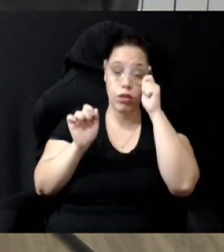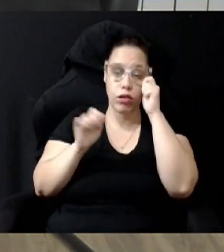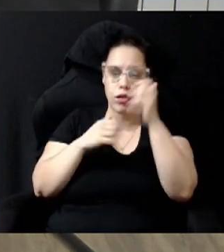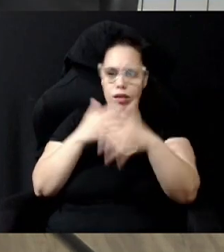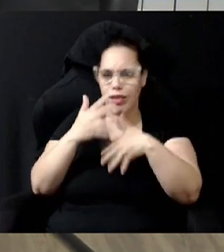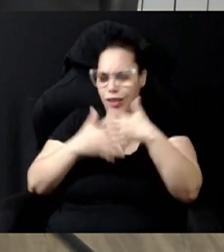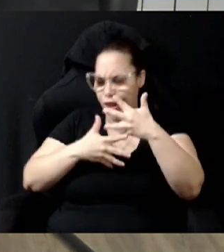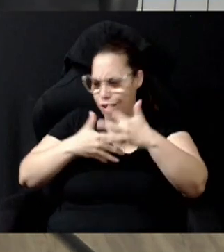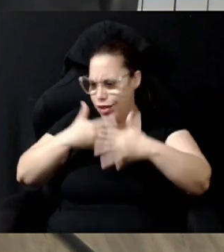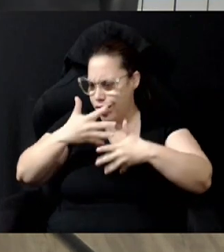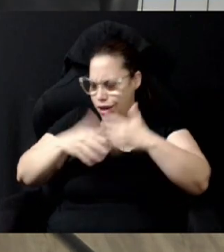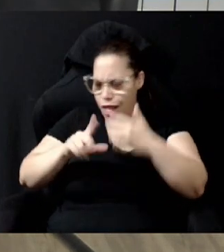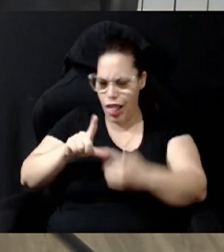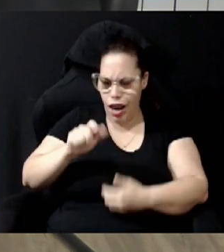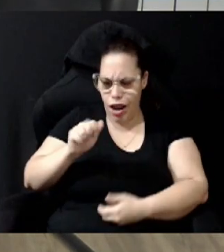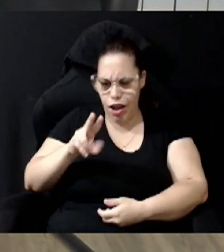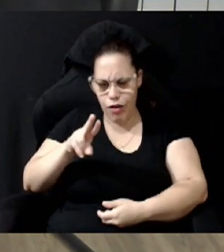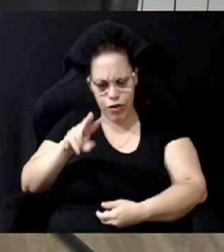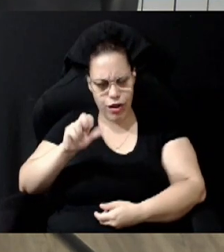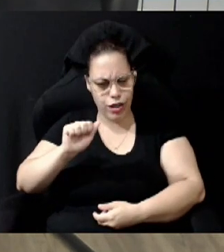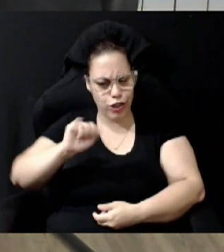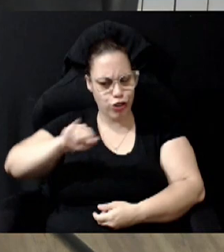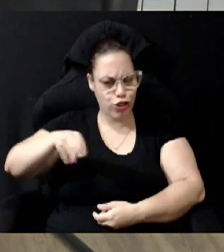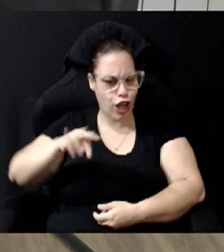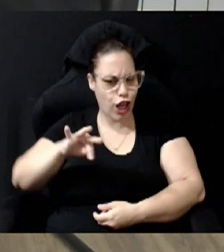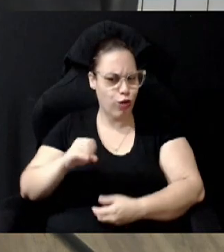Jato acontecendo,